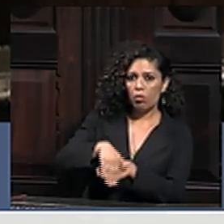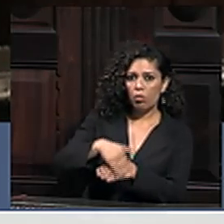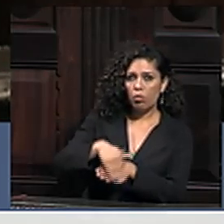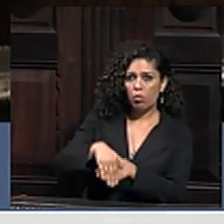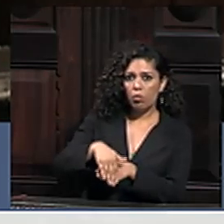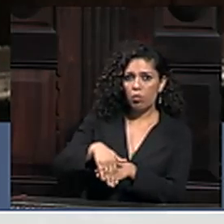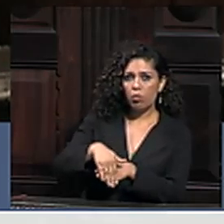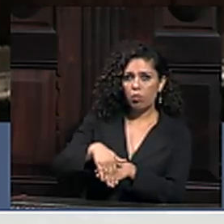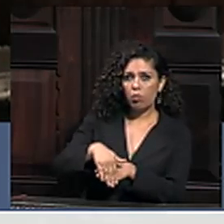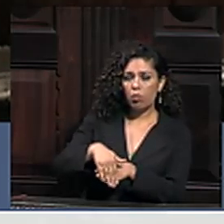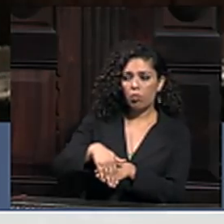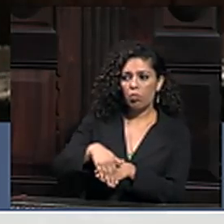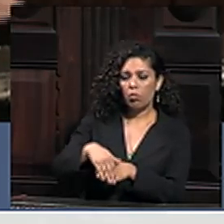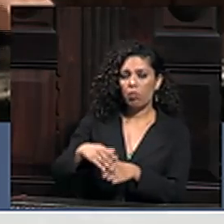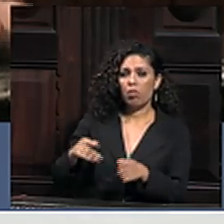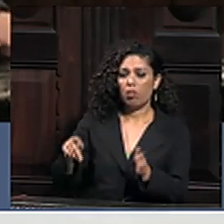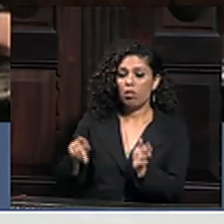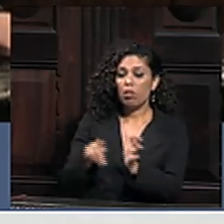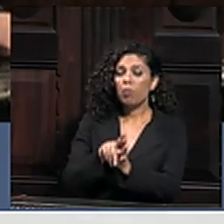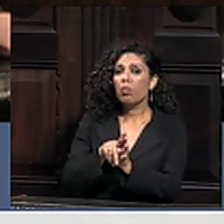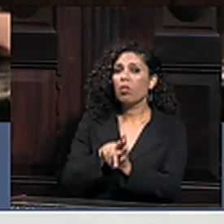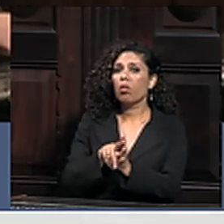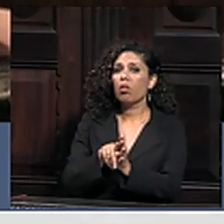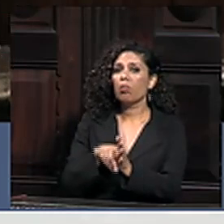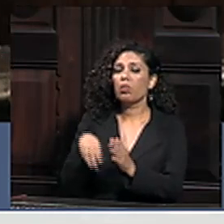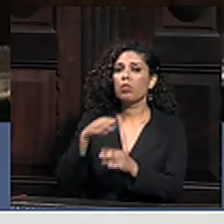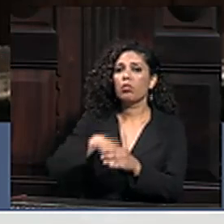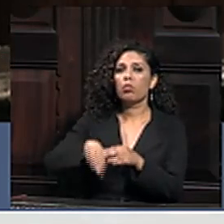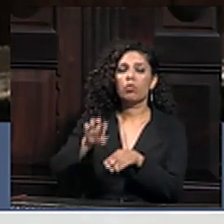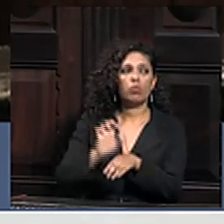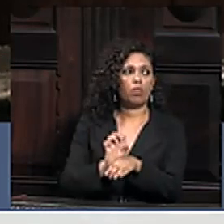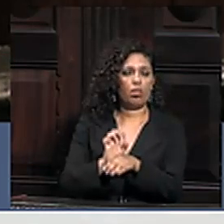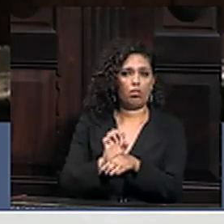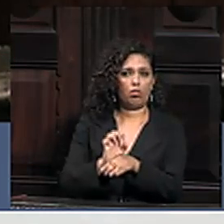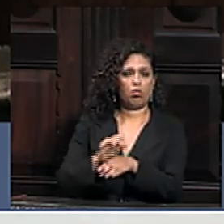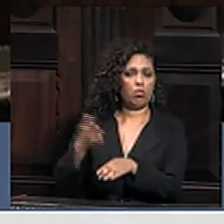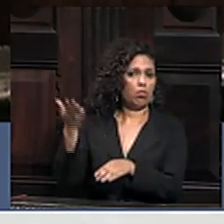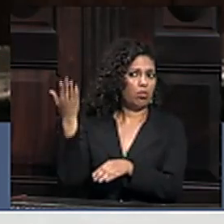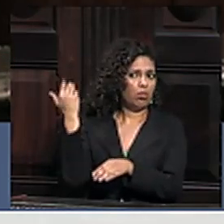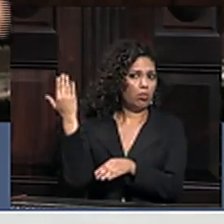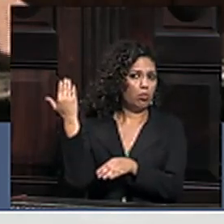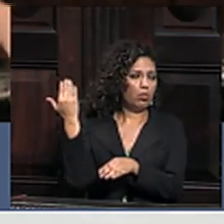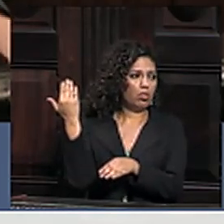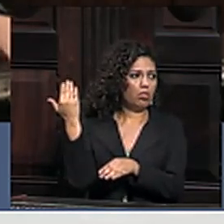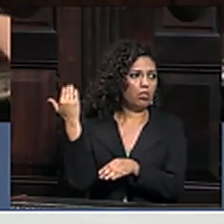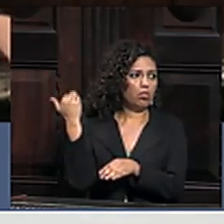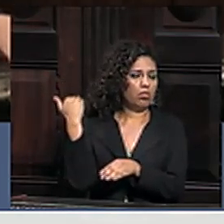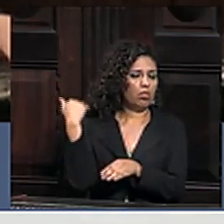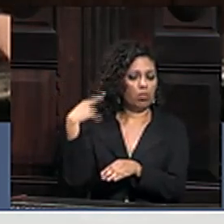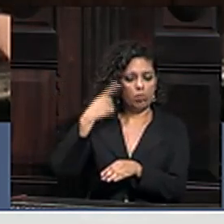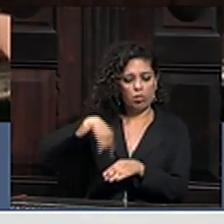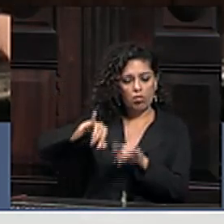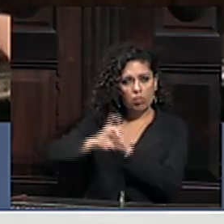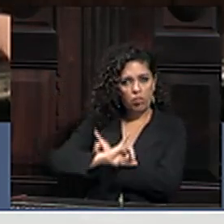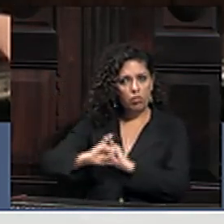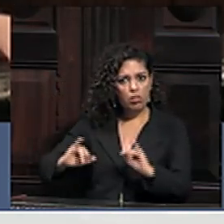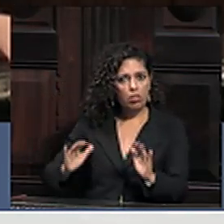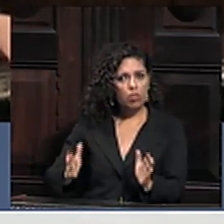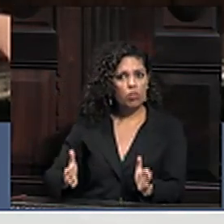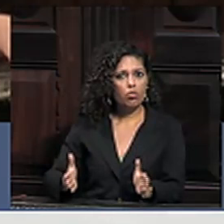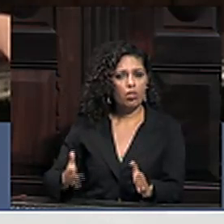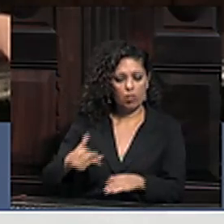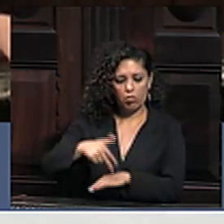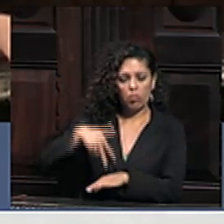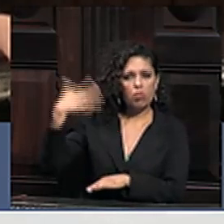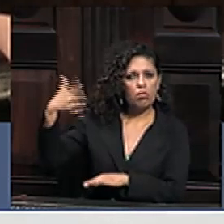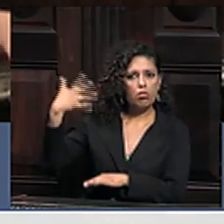dá devida atenção a essa rodovia. Lá atrás, já tinha denunciado dessa